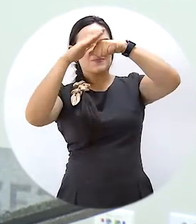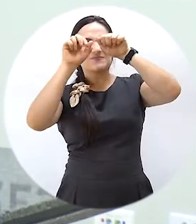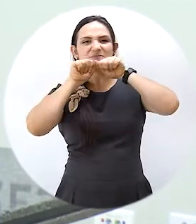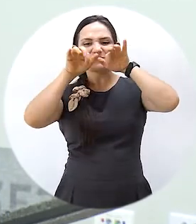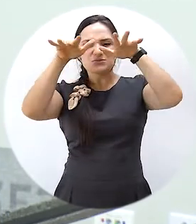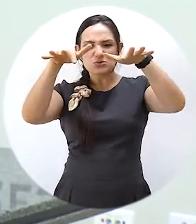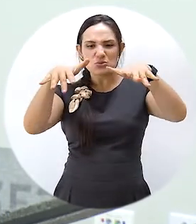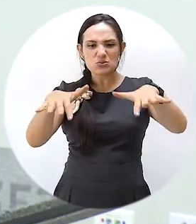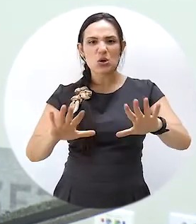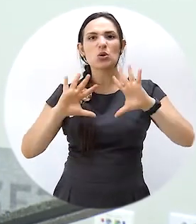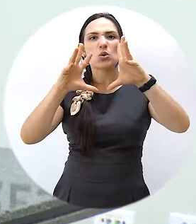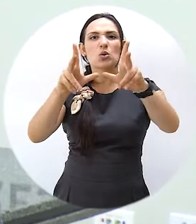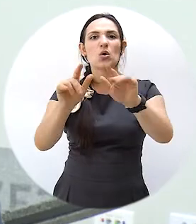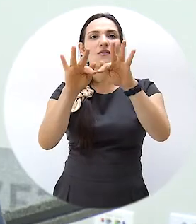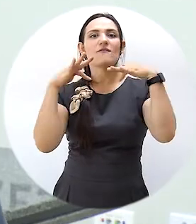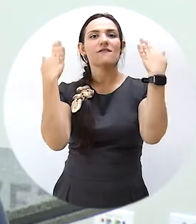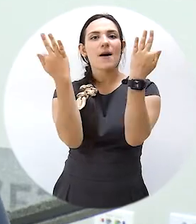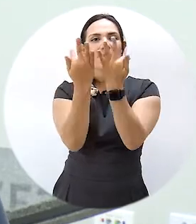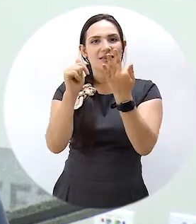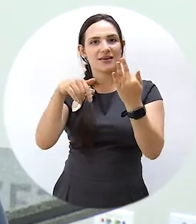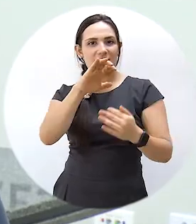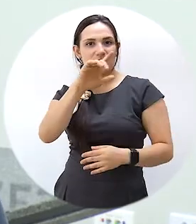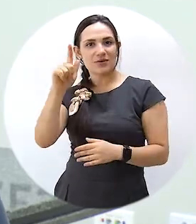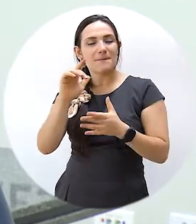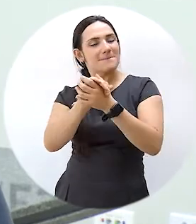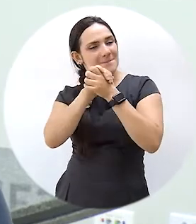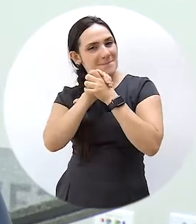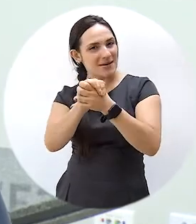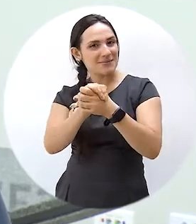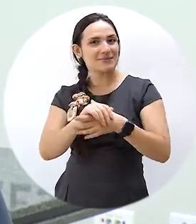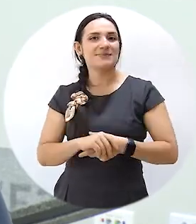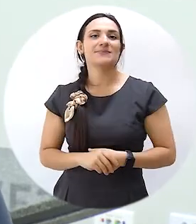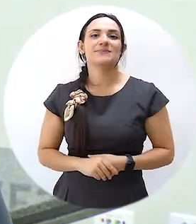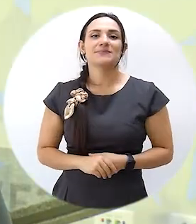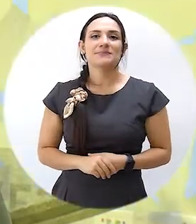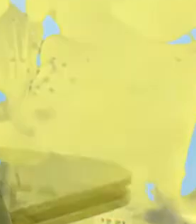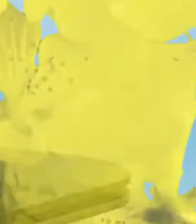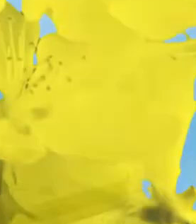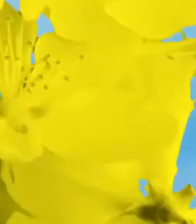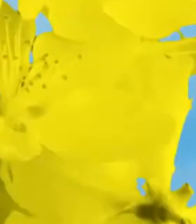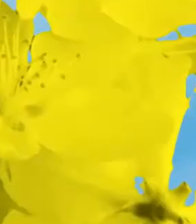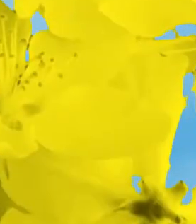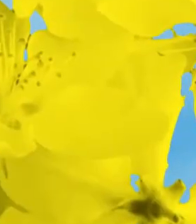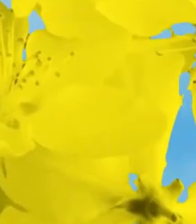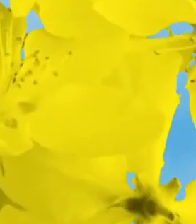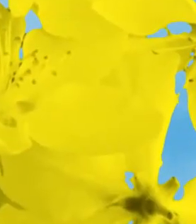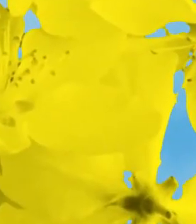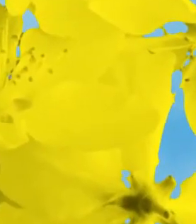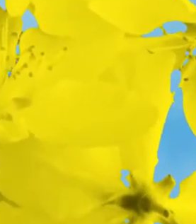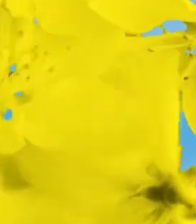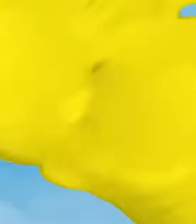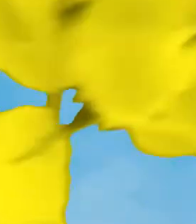e que essa benção chegue a todas as famílias campo-grandenses Parabéns Campo Grande e